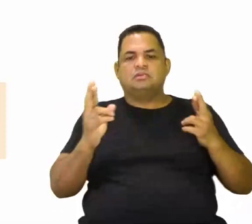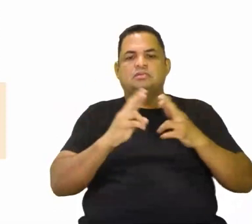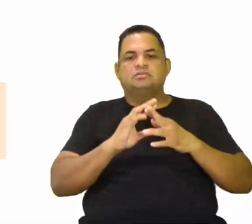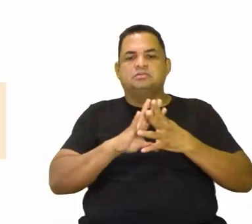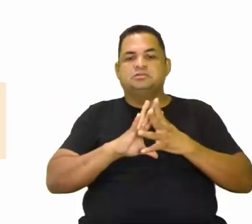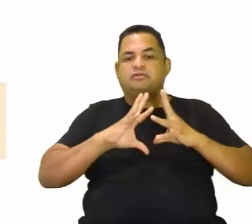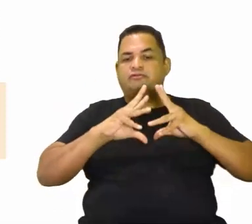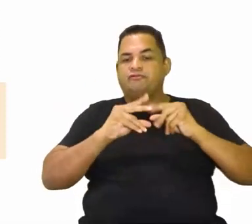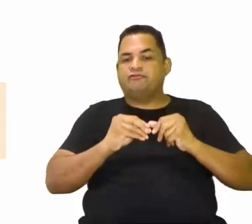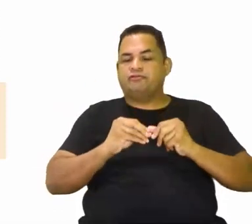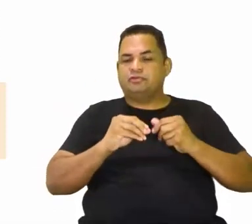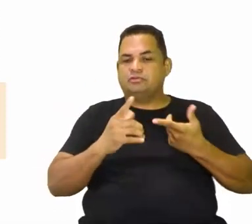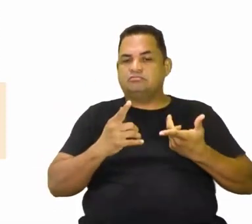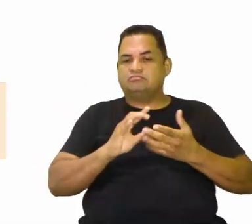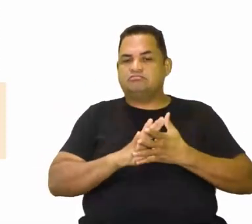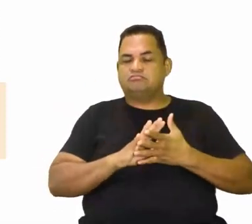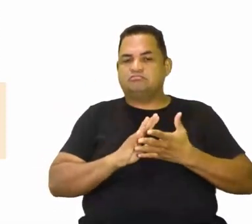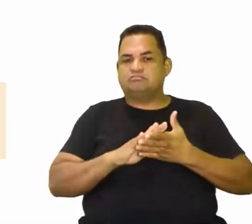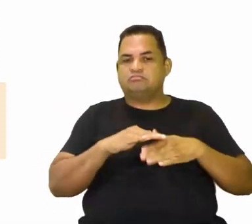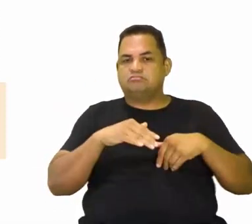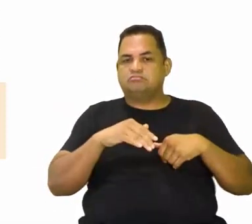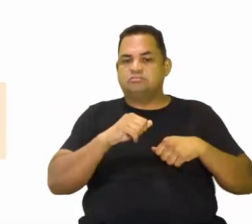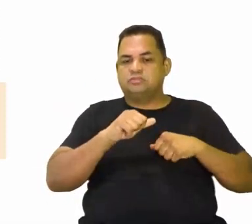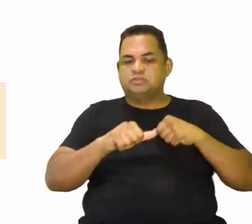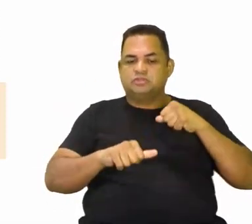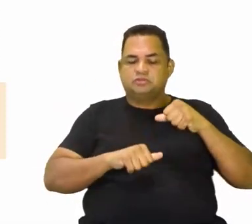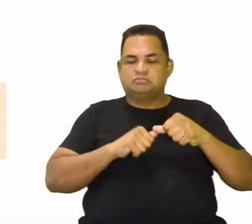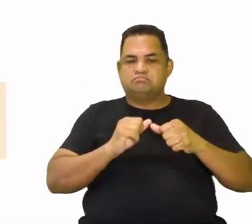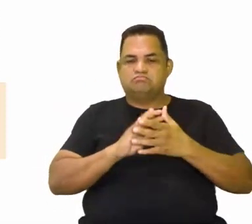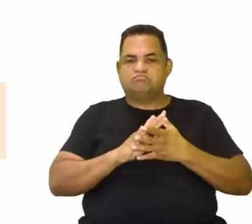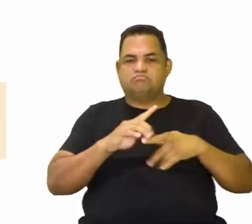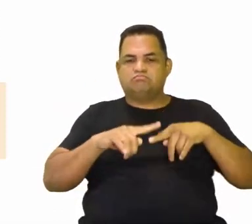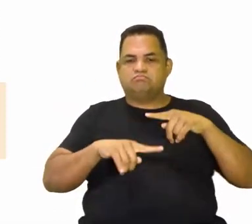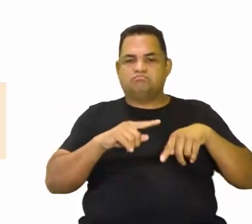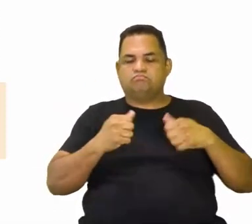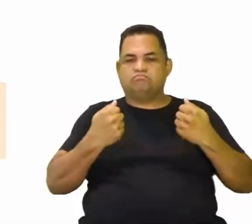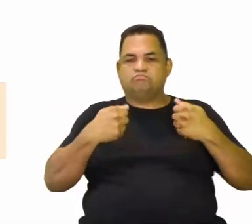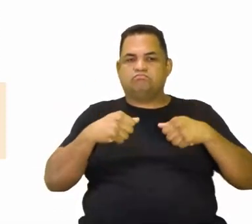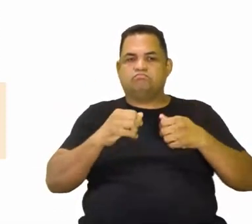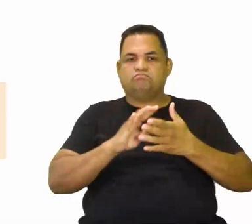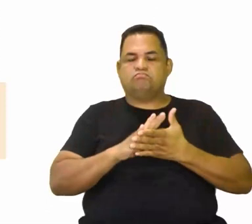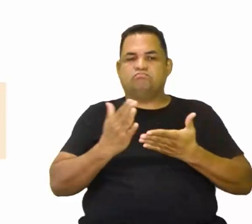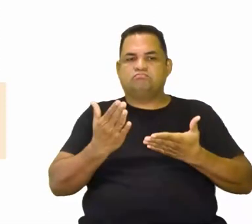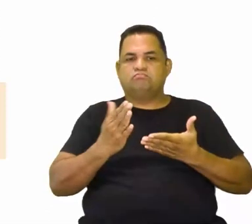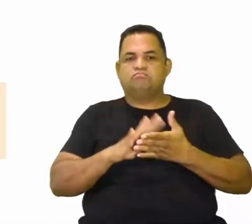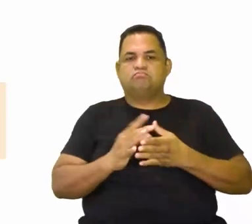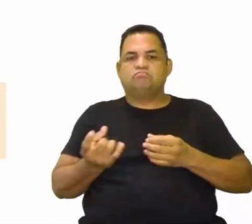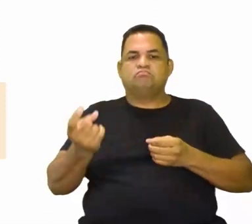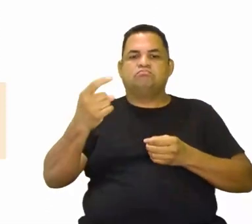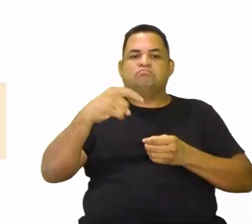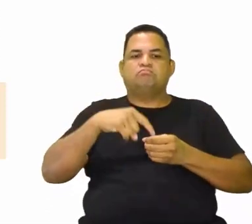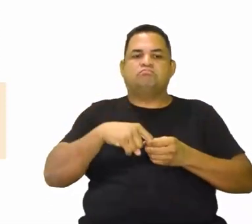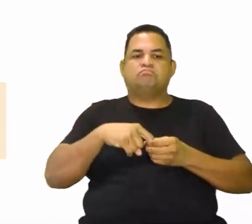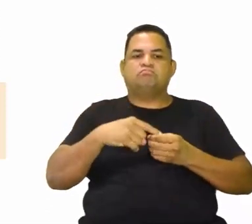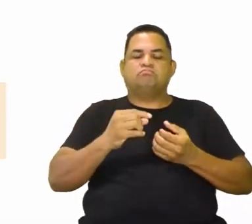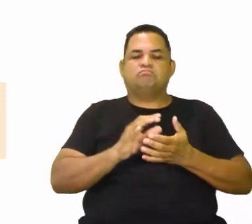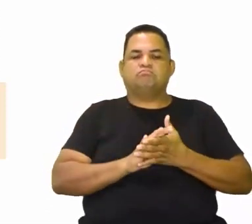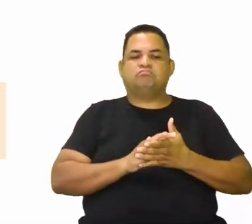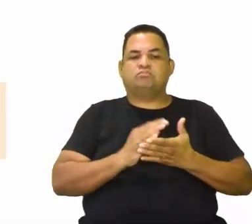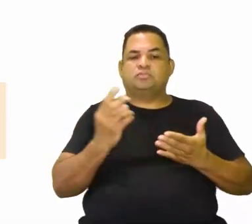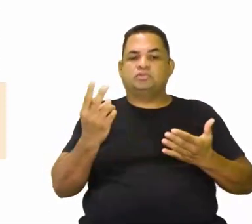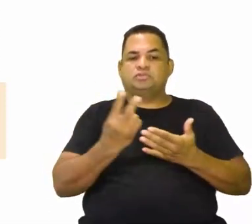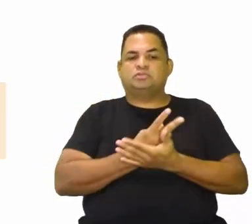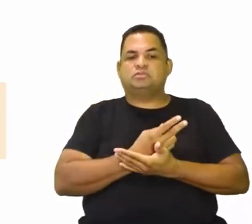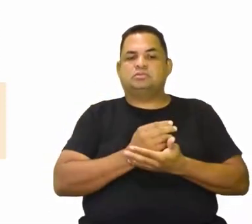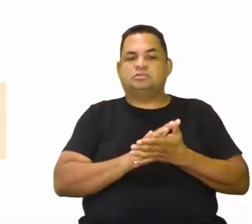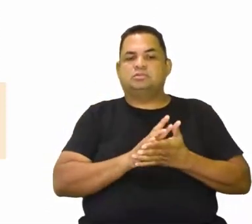100%. E aí, à medida que elas estão transformando em produto, produto pode também, parte dele, voltar a produzir reagente. No